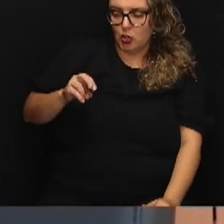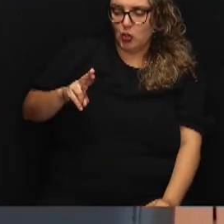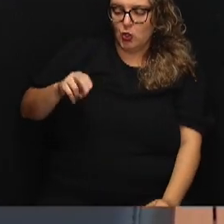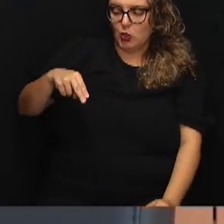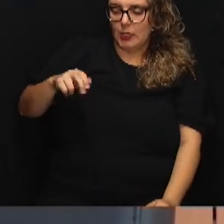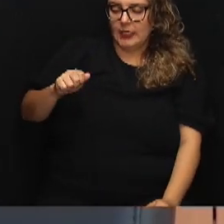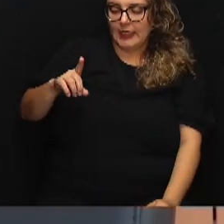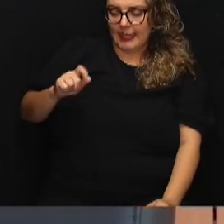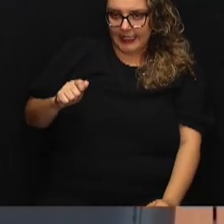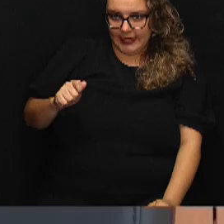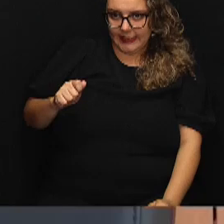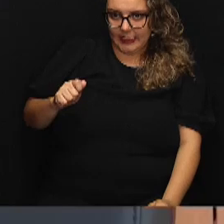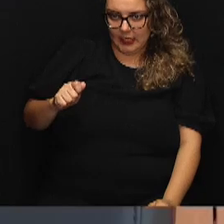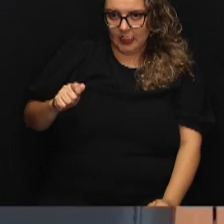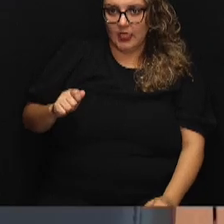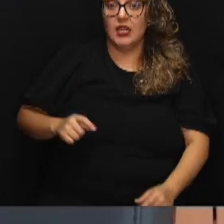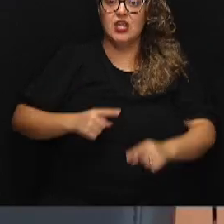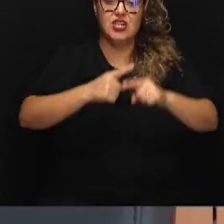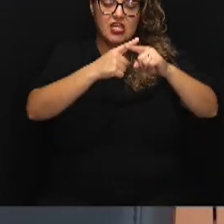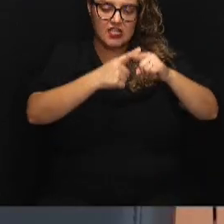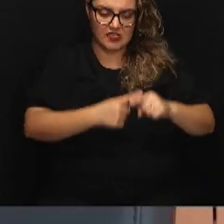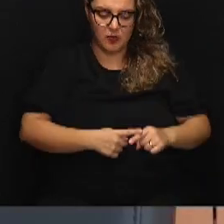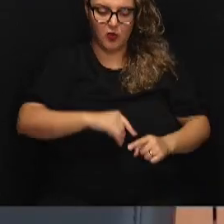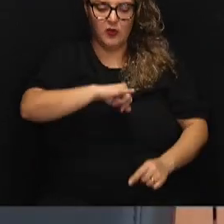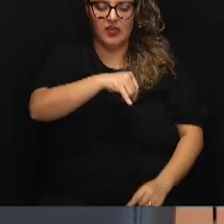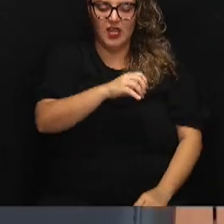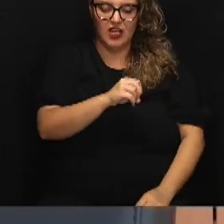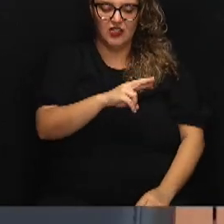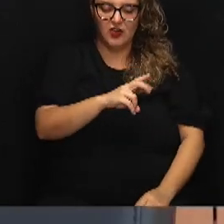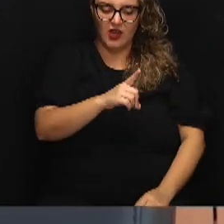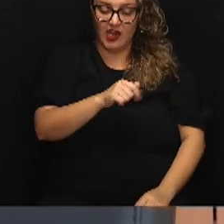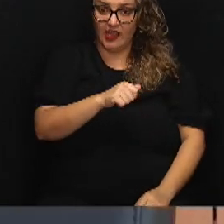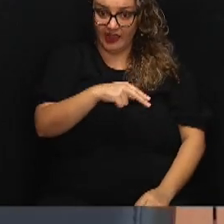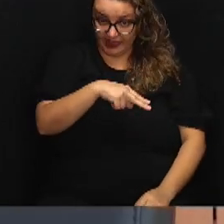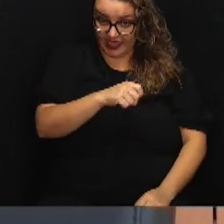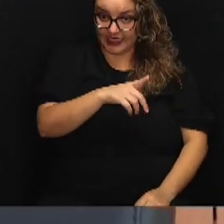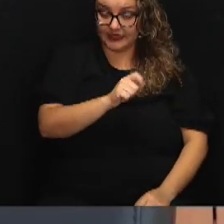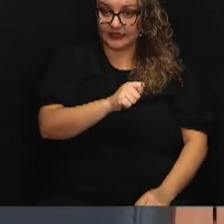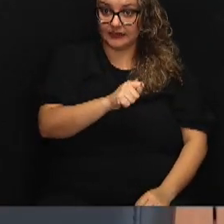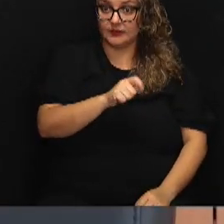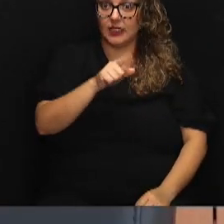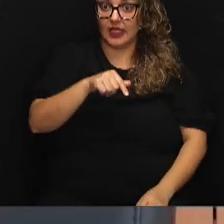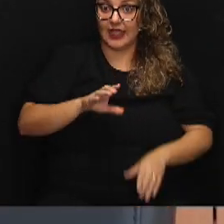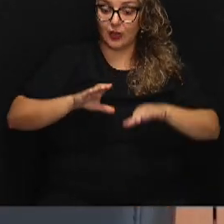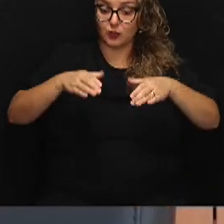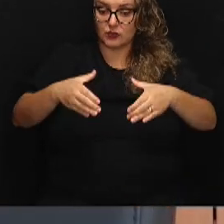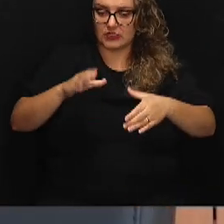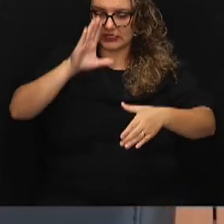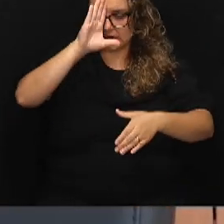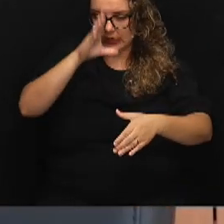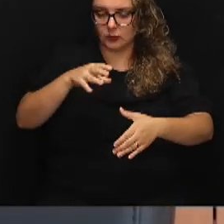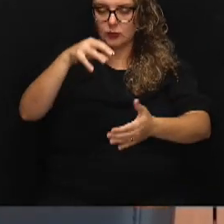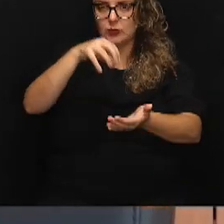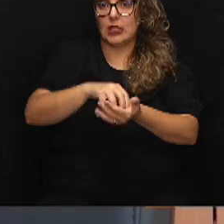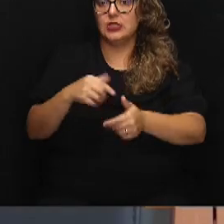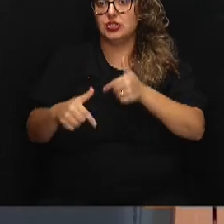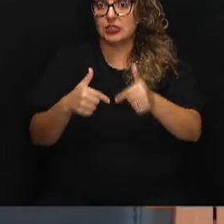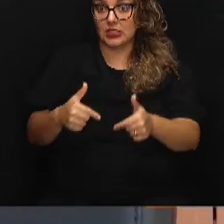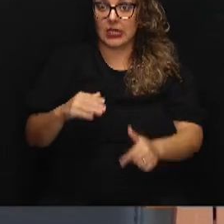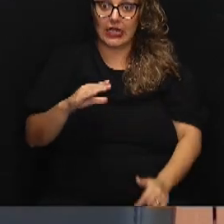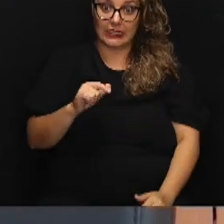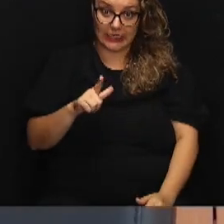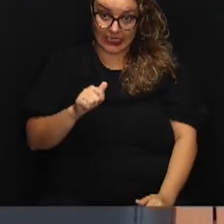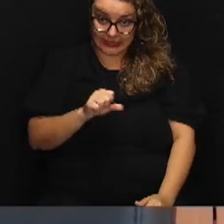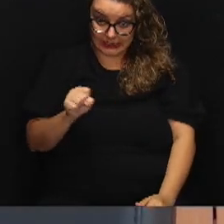e disputa de jornada de trabalho é luta de classes. É o centro da luta de classes. Acho que isso é uma coisa que a gente precisa